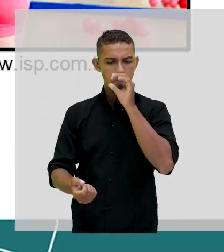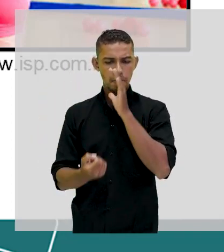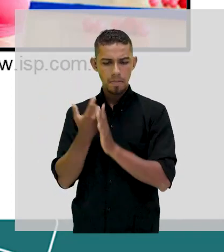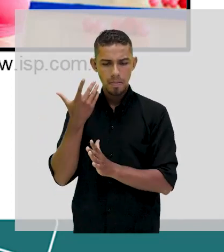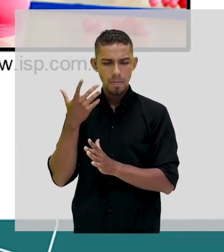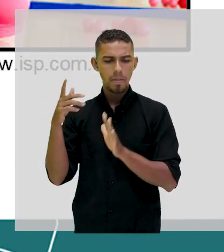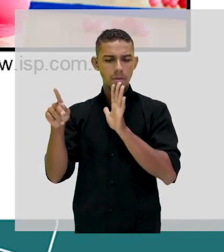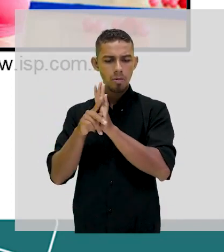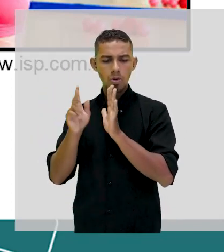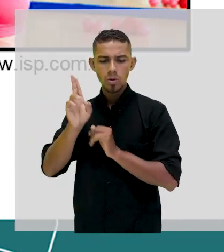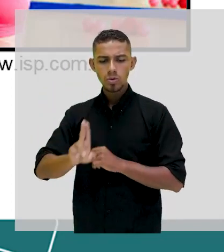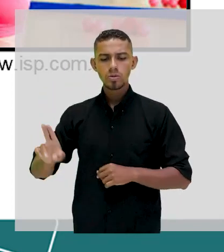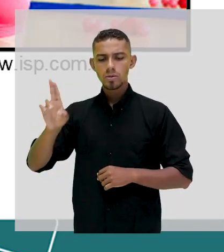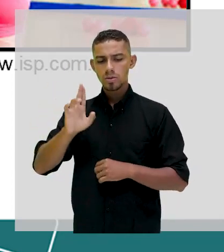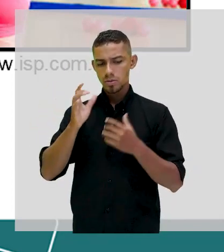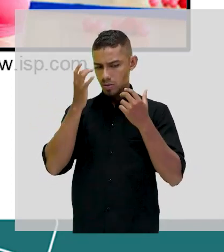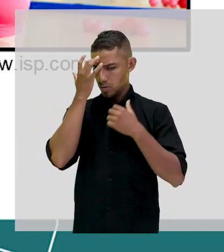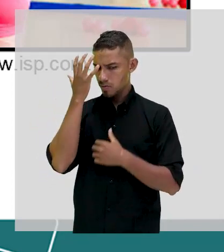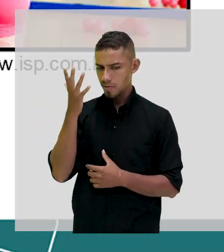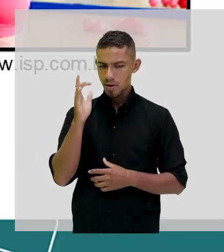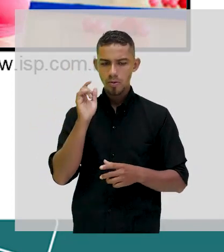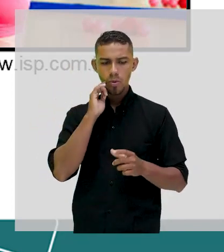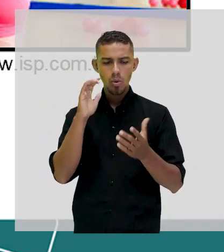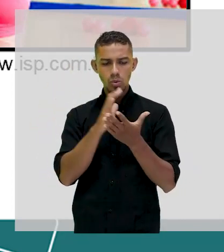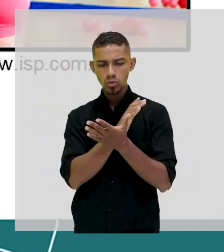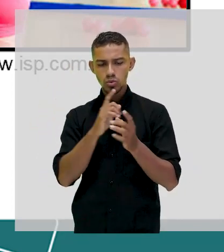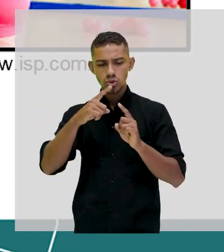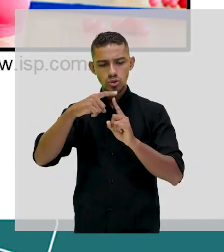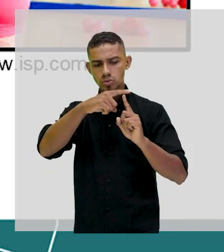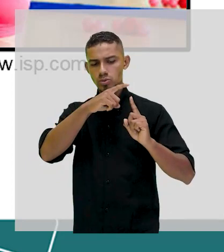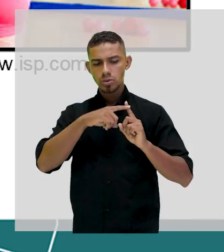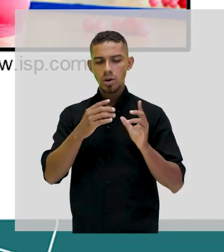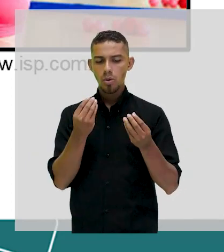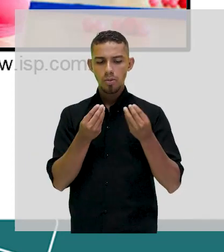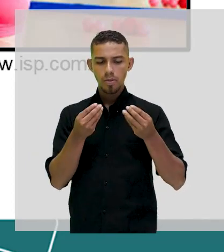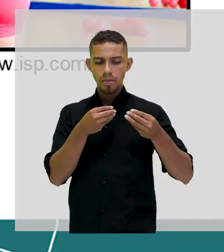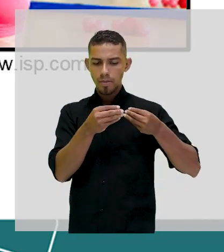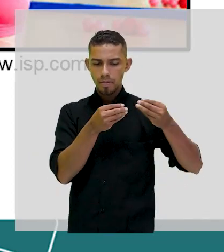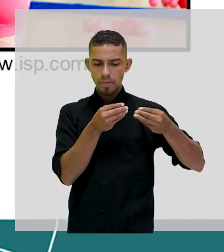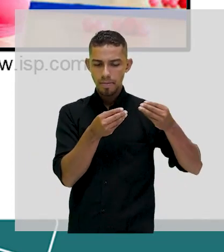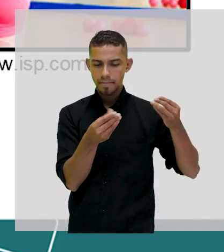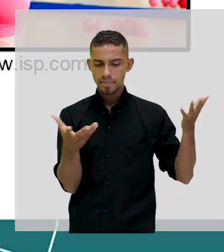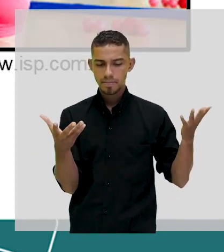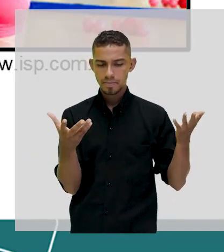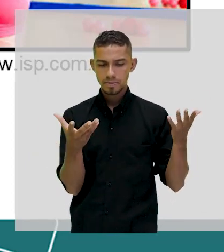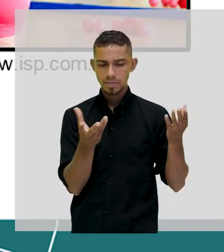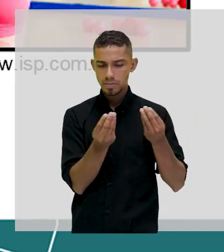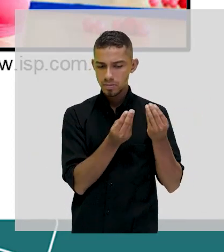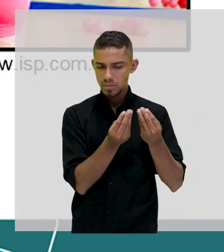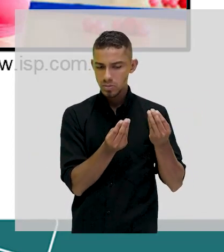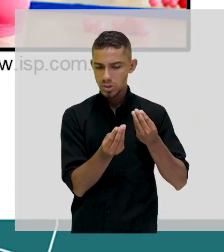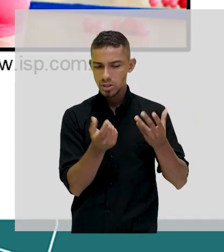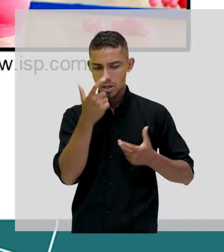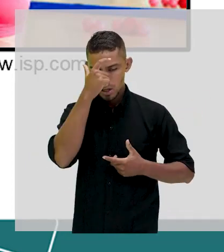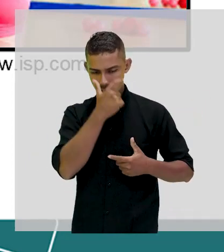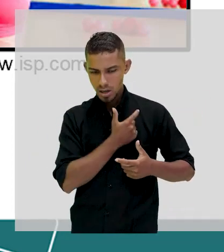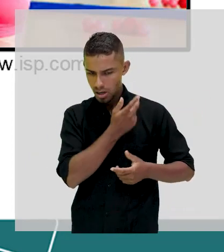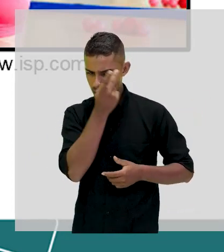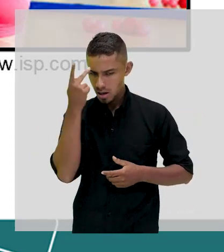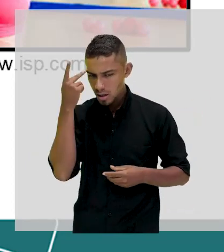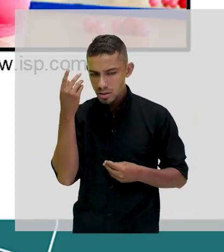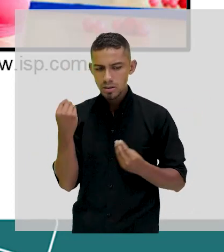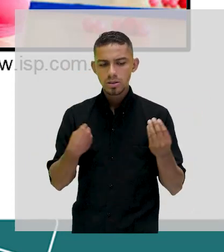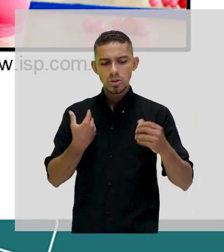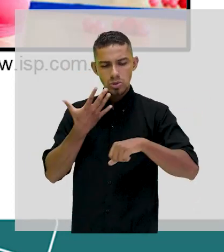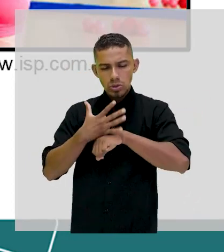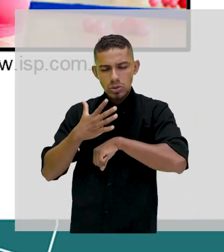ser usado como facilitador de alguns tipos de exercício, como as flexões, além de ser mais uma forma